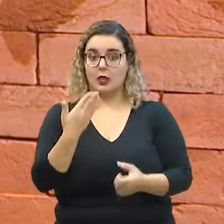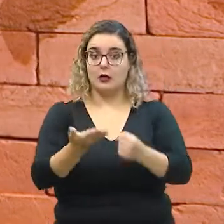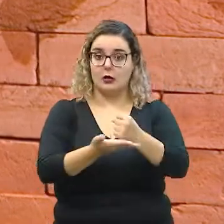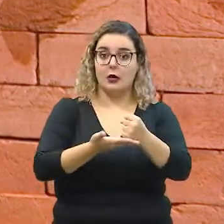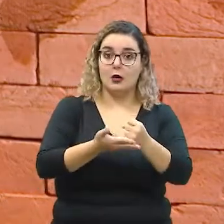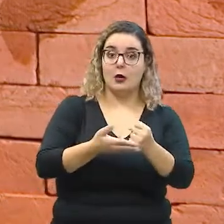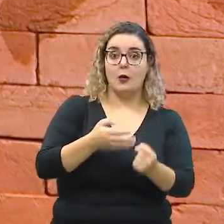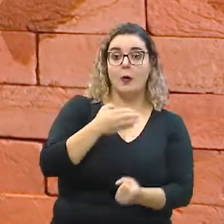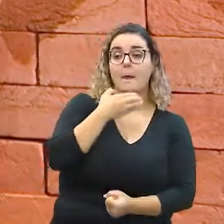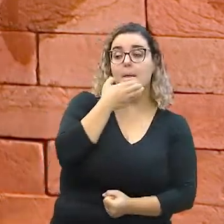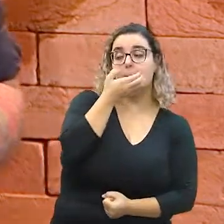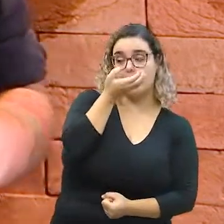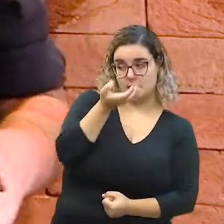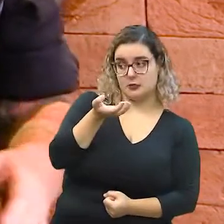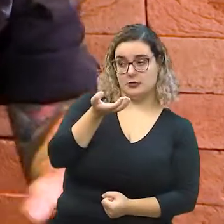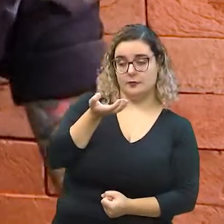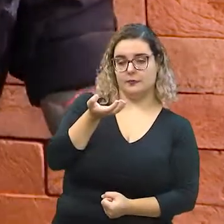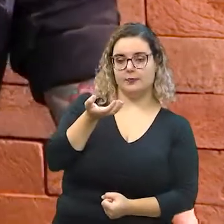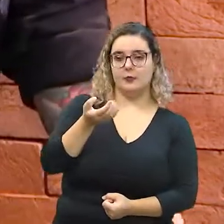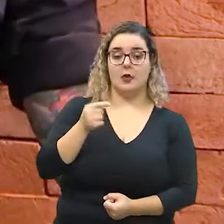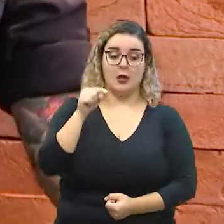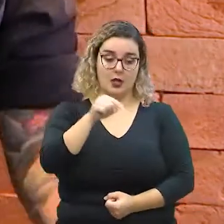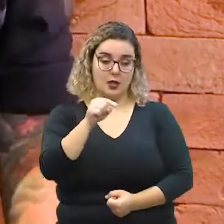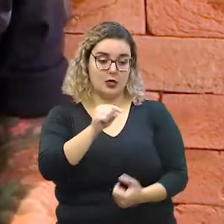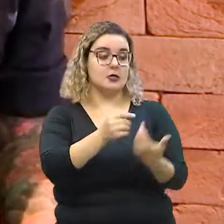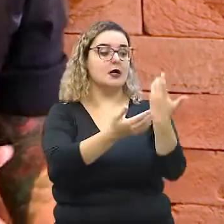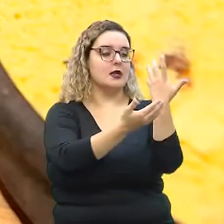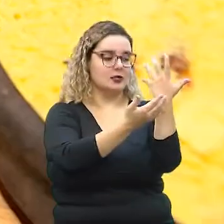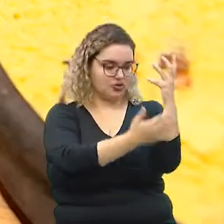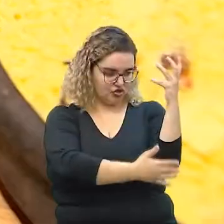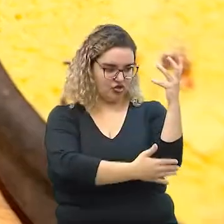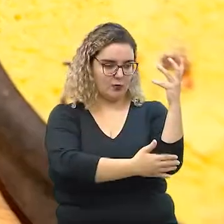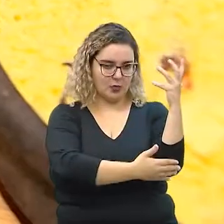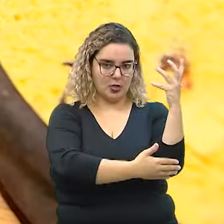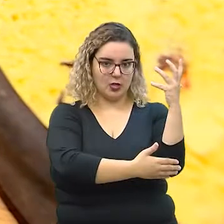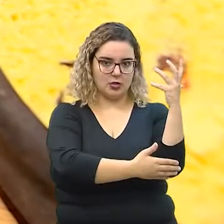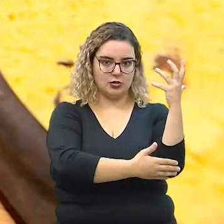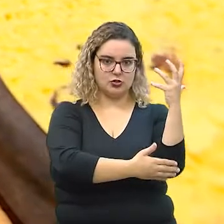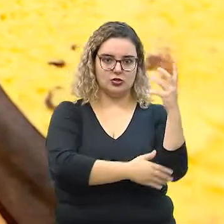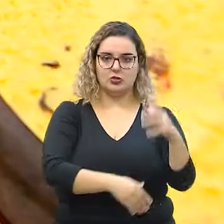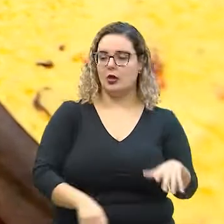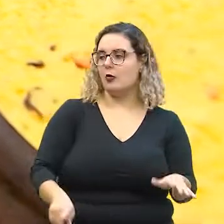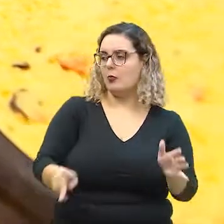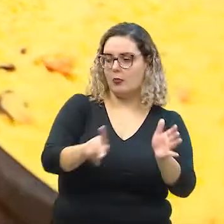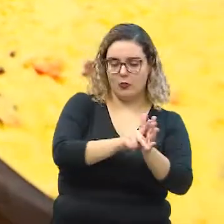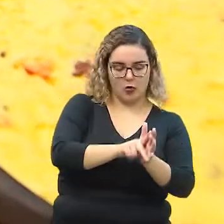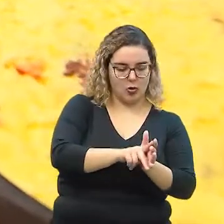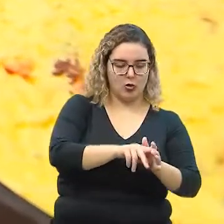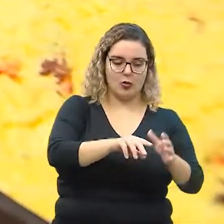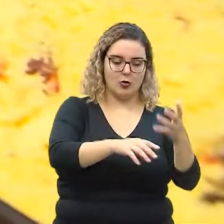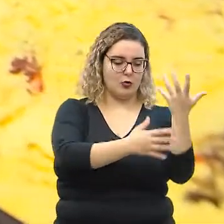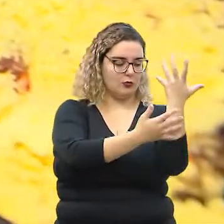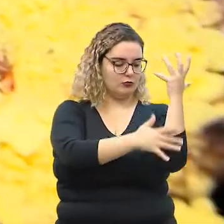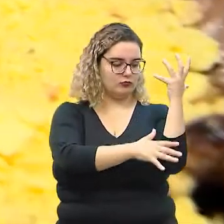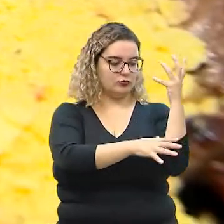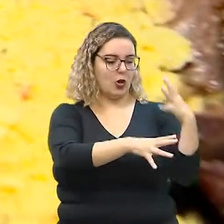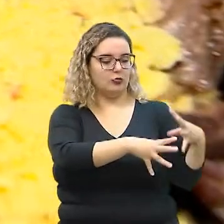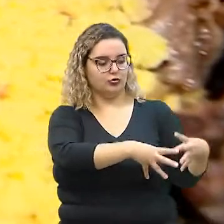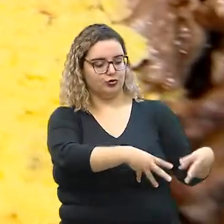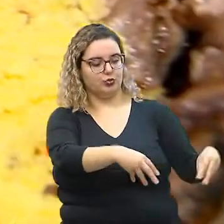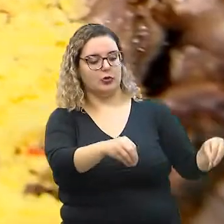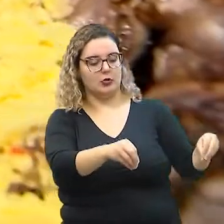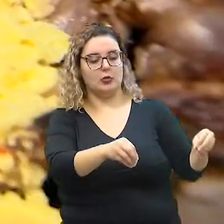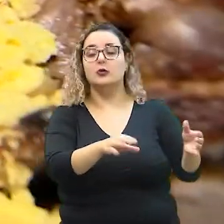de maçã. No caso, essa é feita de abacaxi. Então é uma desconstrução do próprio abacaxi, né? Ele está desconstruído aqui numa forma